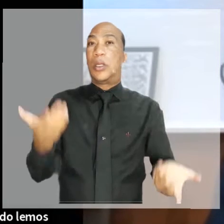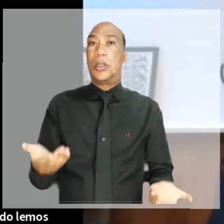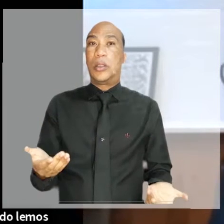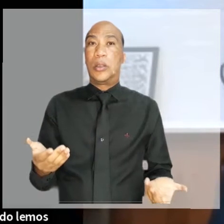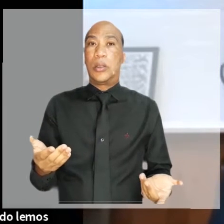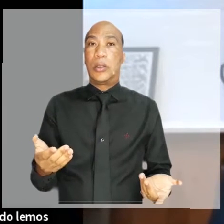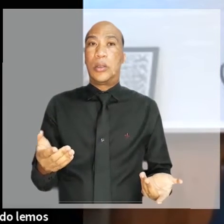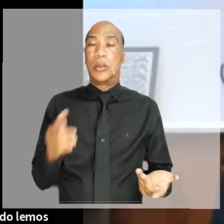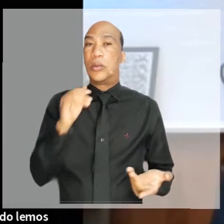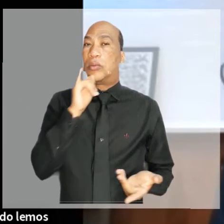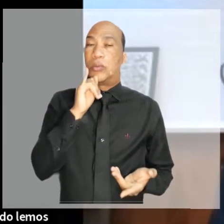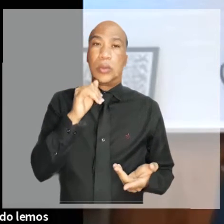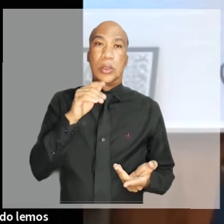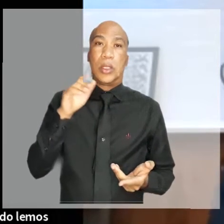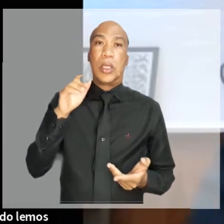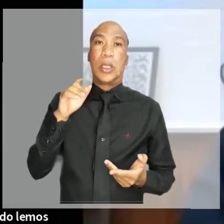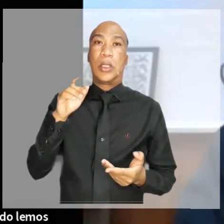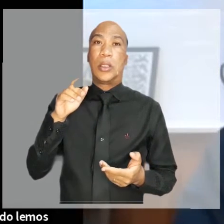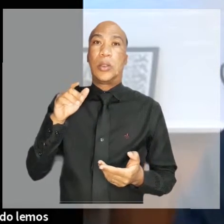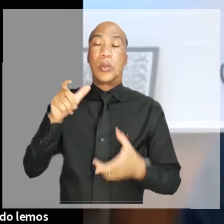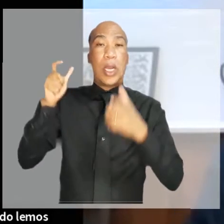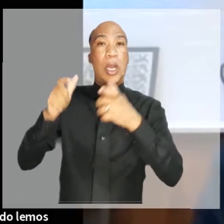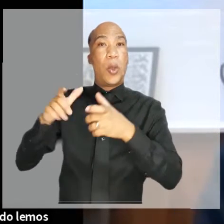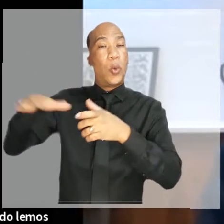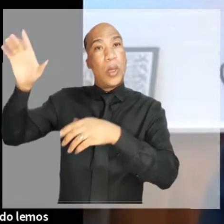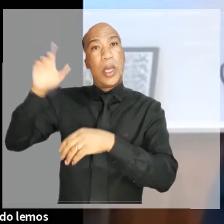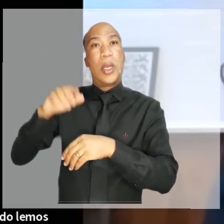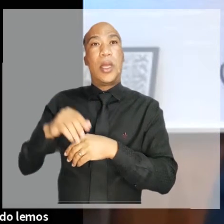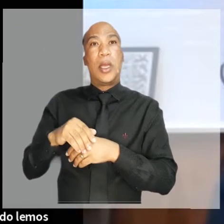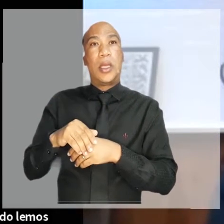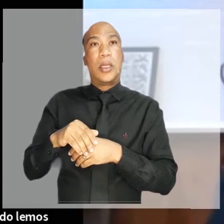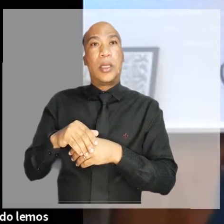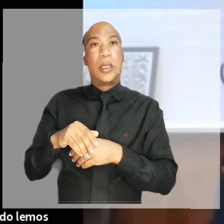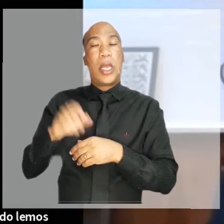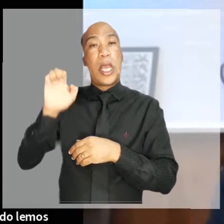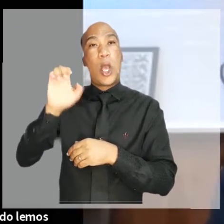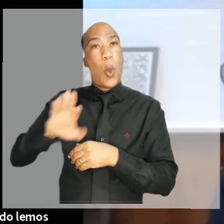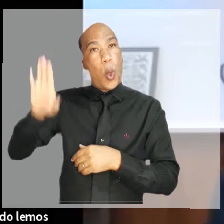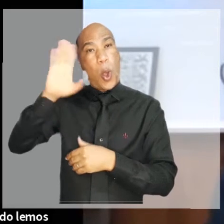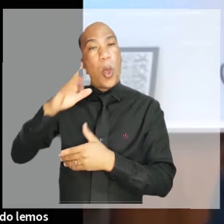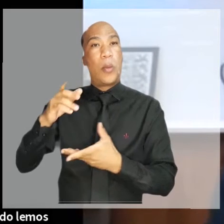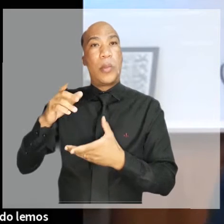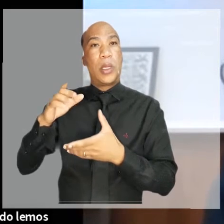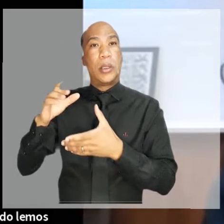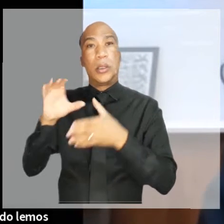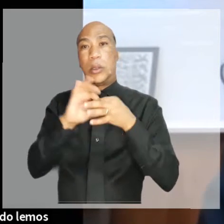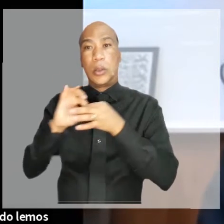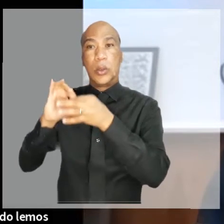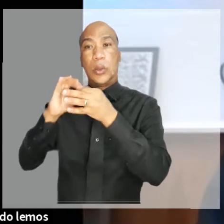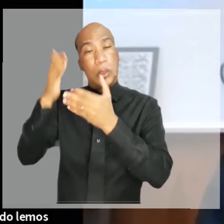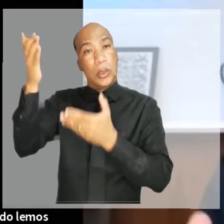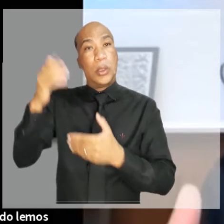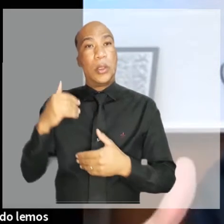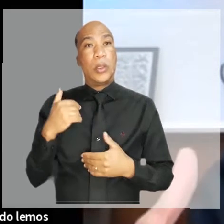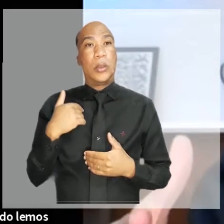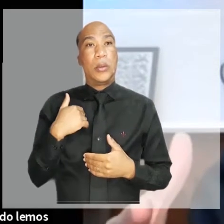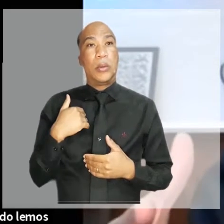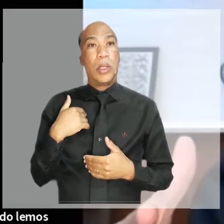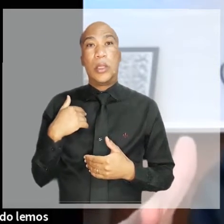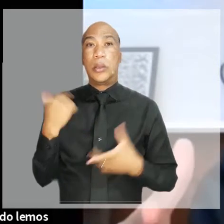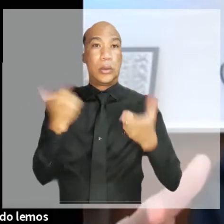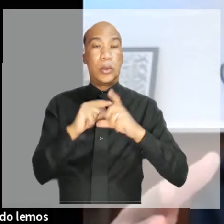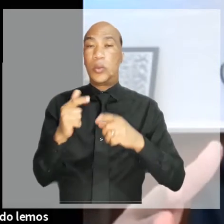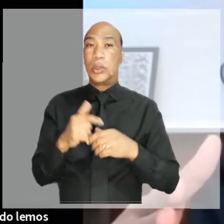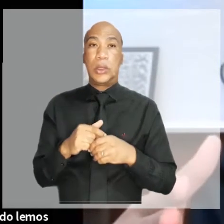usados, inclusive, em processos de AI. Então, isso me preocupa um pouco. Agora, o que eu acho é que